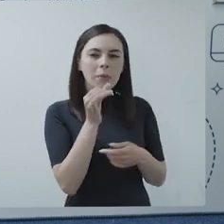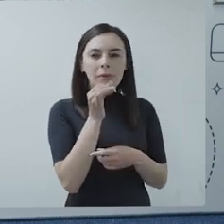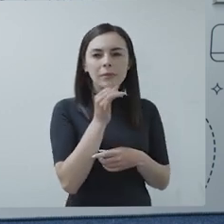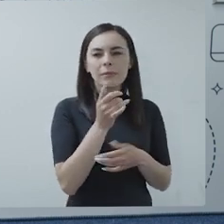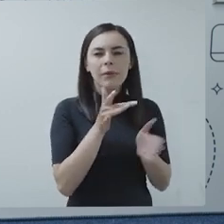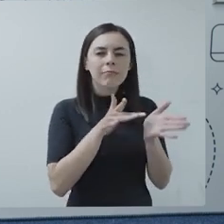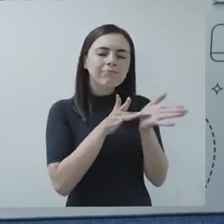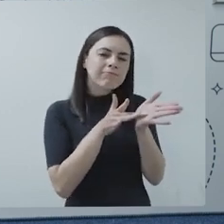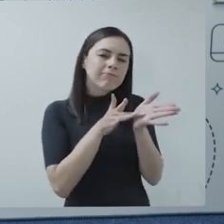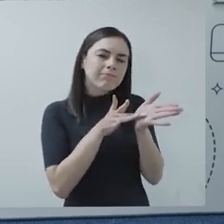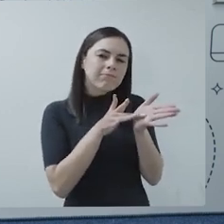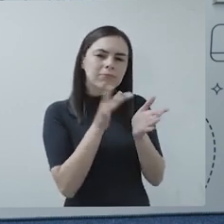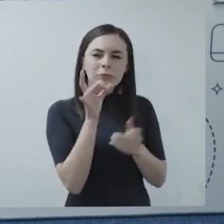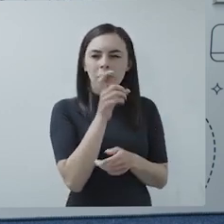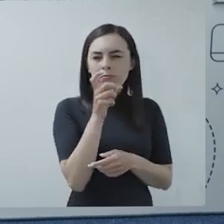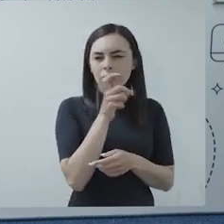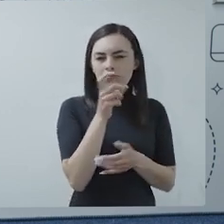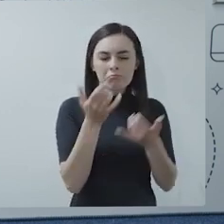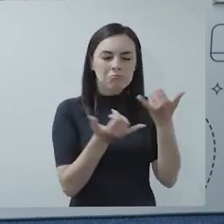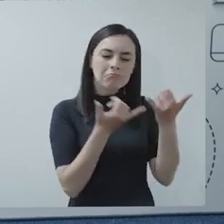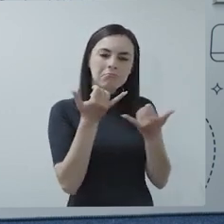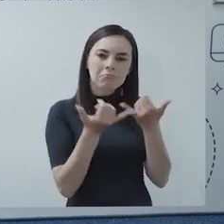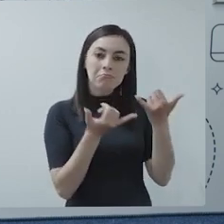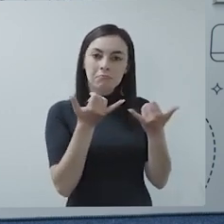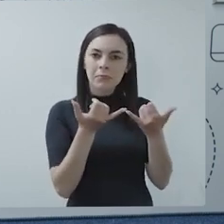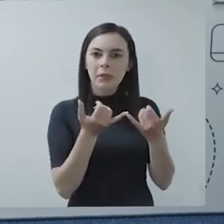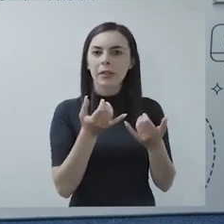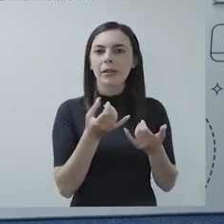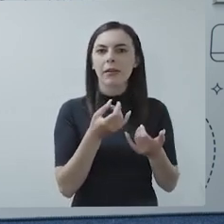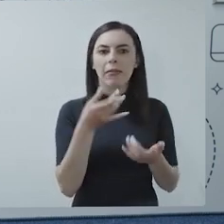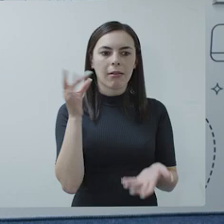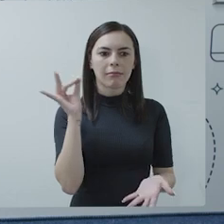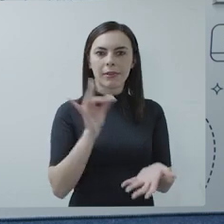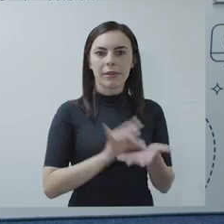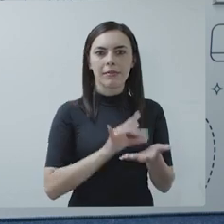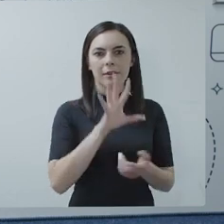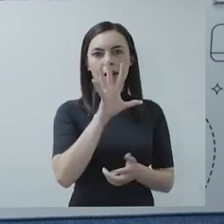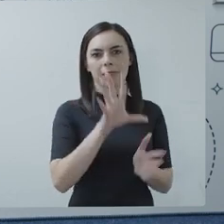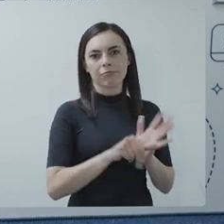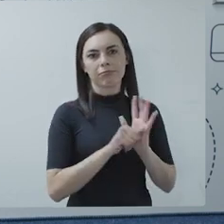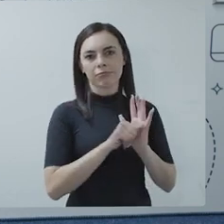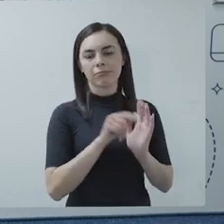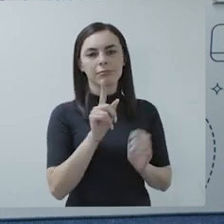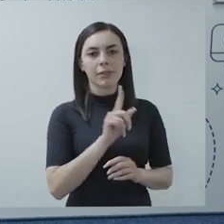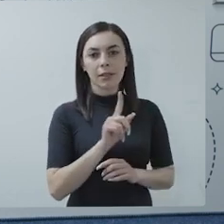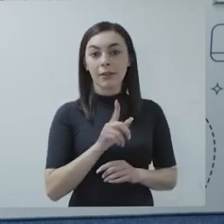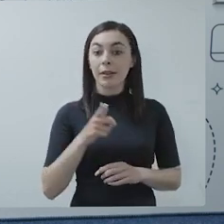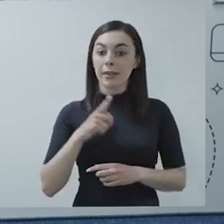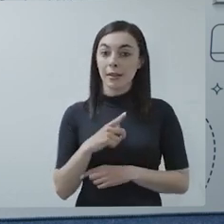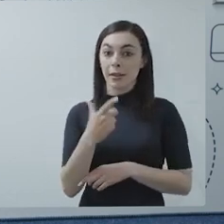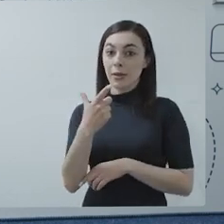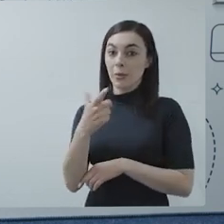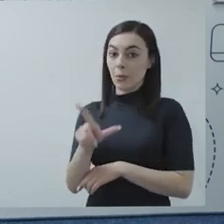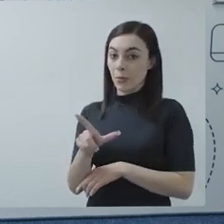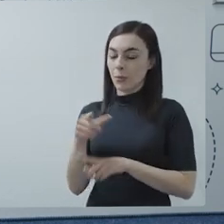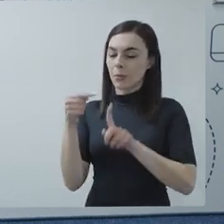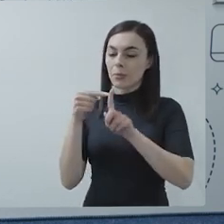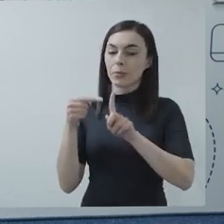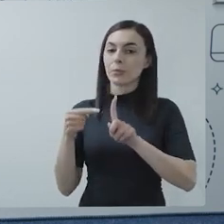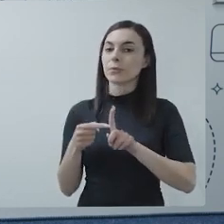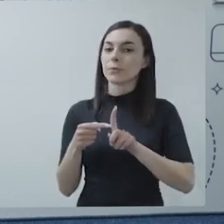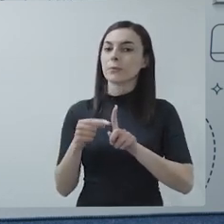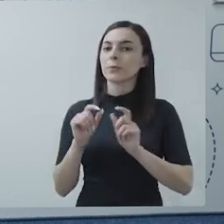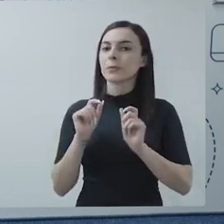que é só por brincar. A gente não fica com a bolinha do nosso colega. E tem a outra